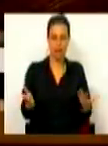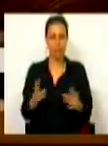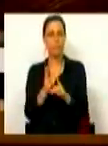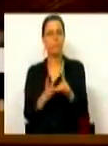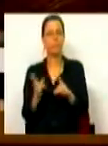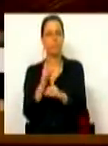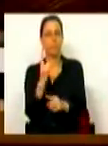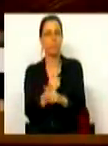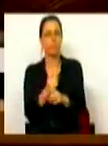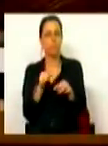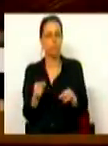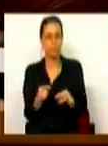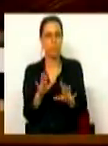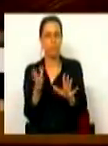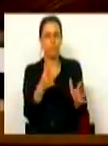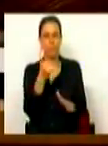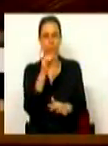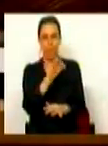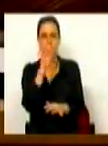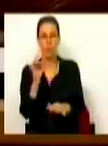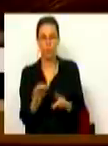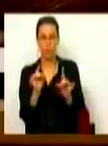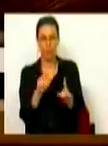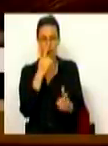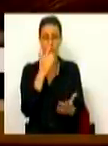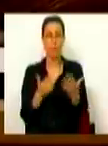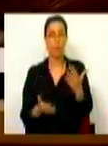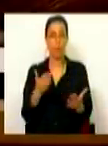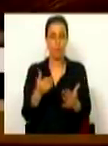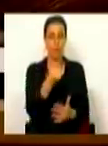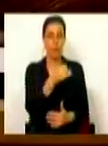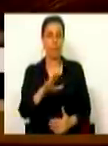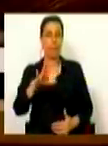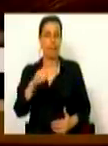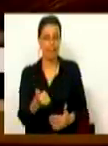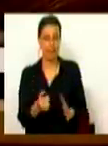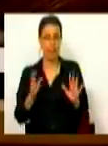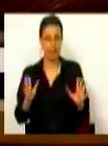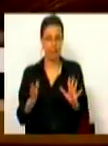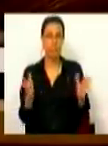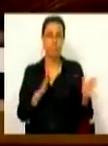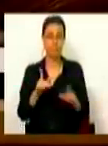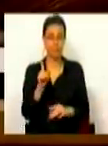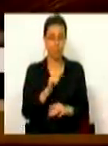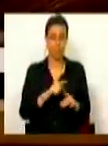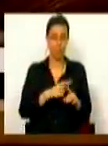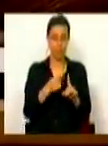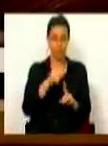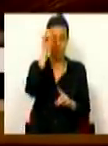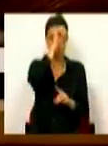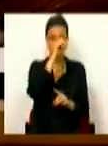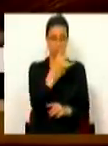aumento também aqui de perto de 20%, em comparação com 2015. Em meados deste mês e desde